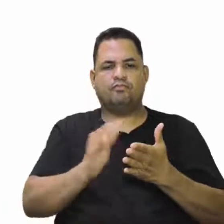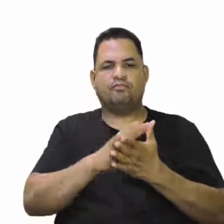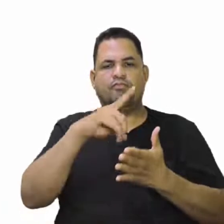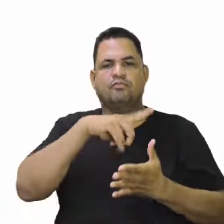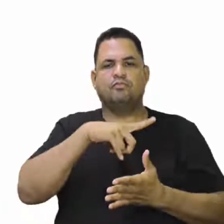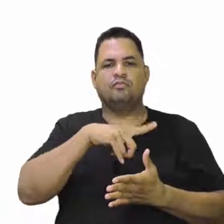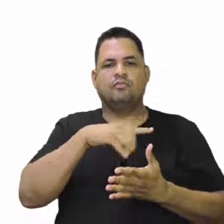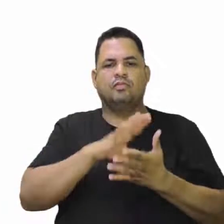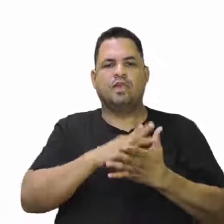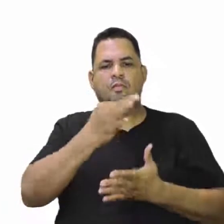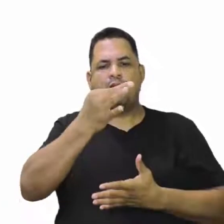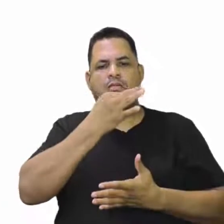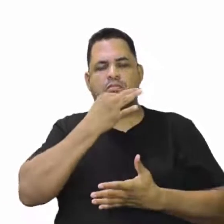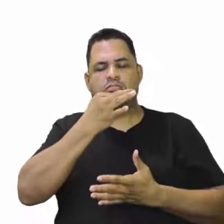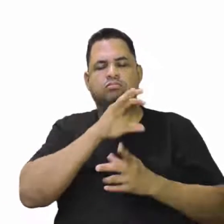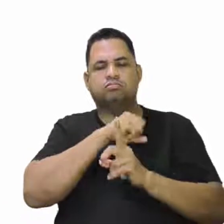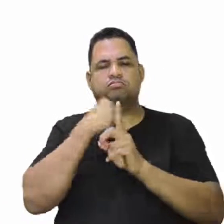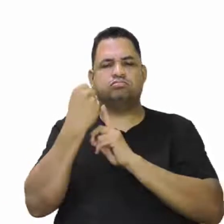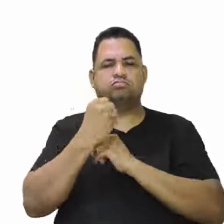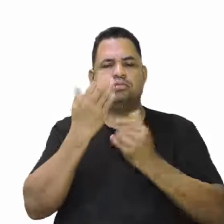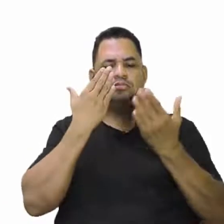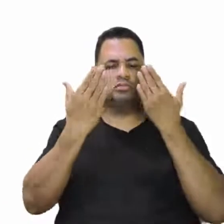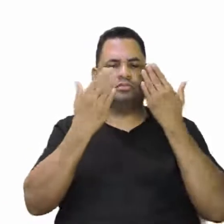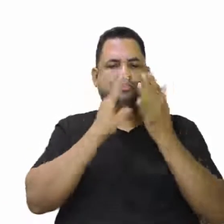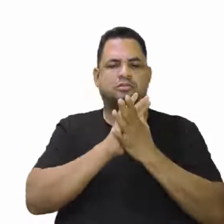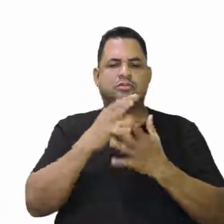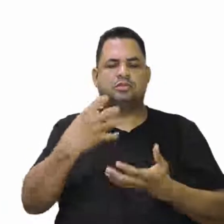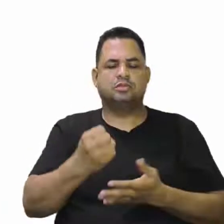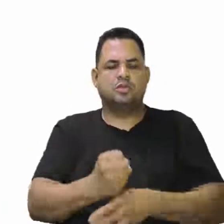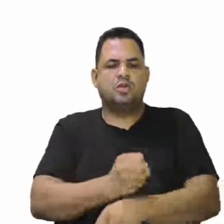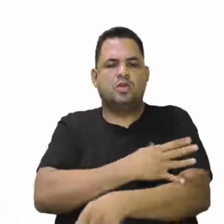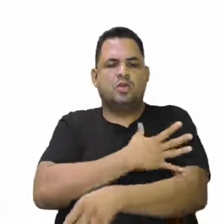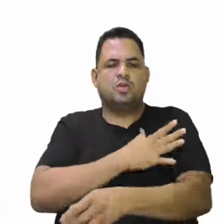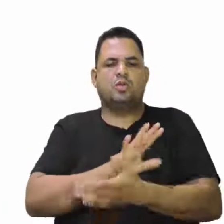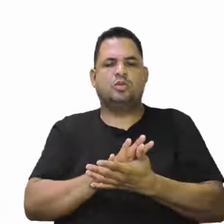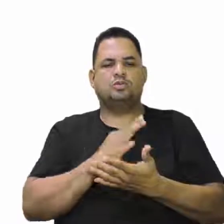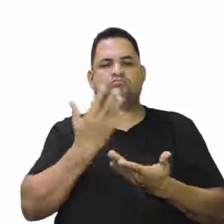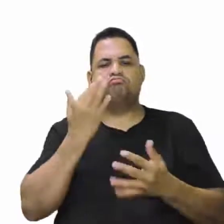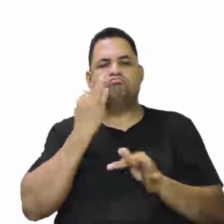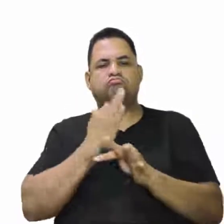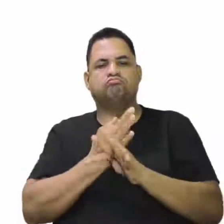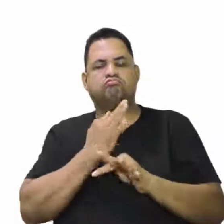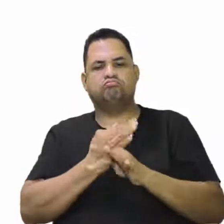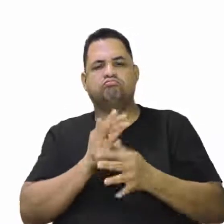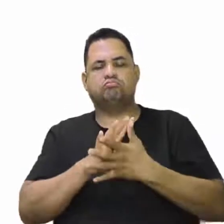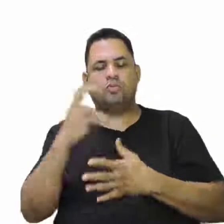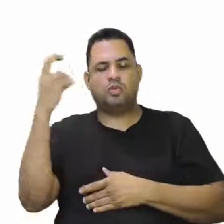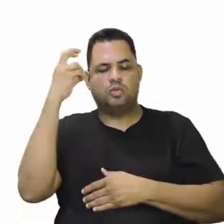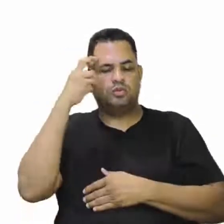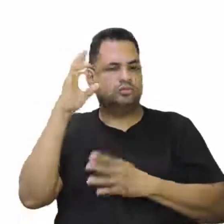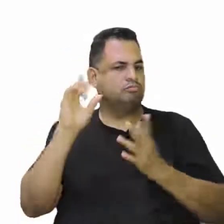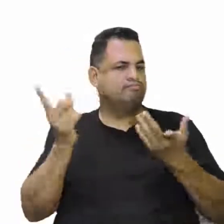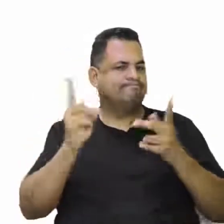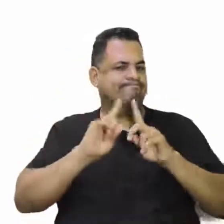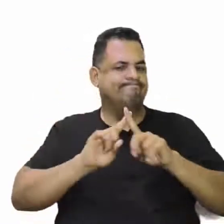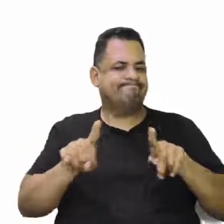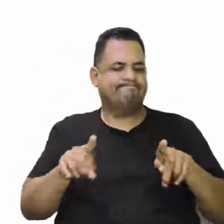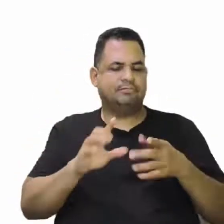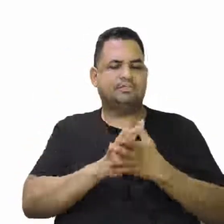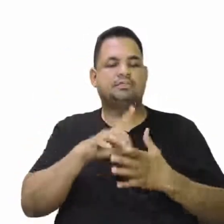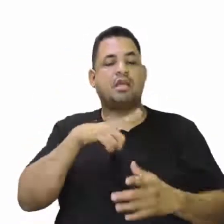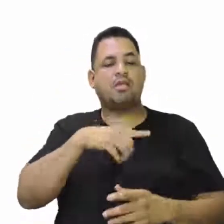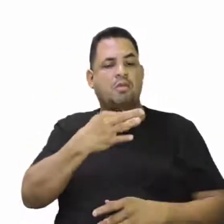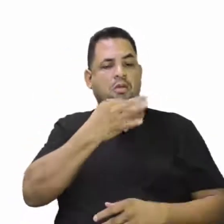uma crítica social, psicológica, emocional, física, cultural, não importa, mas tem uma